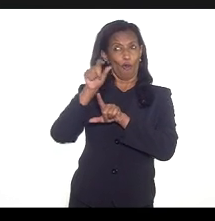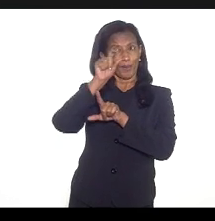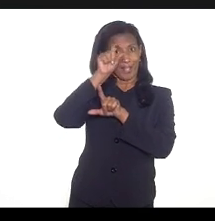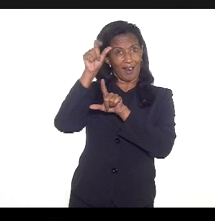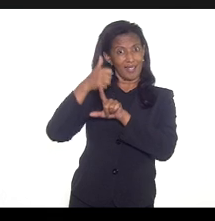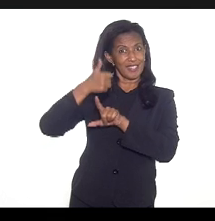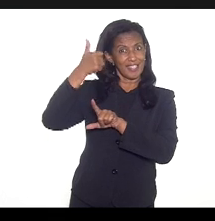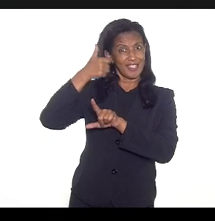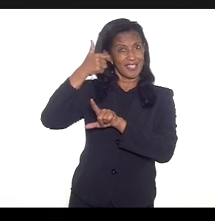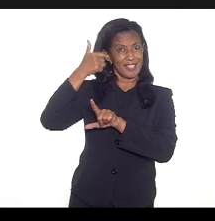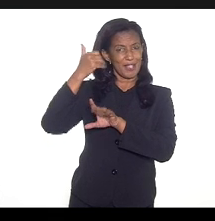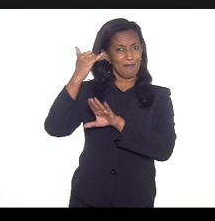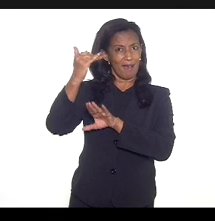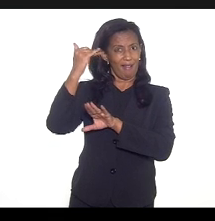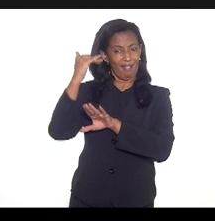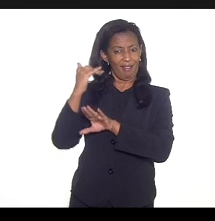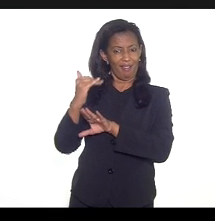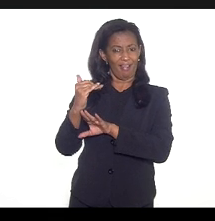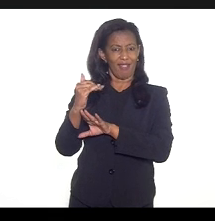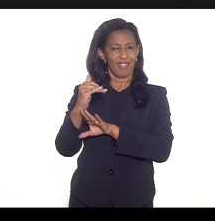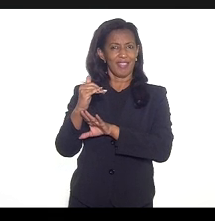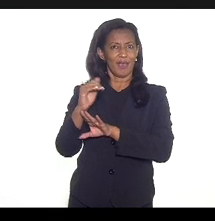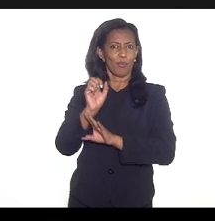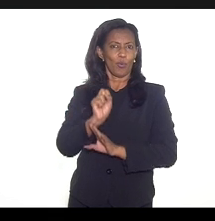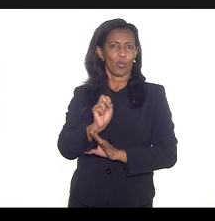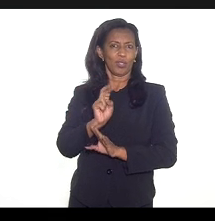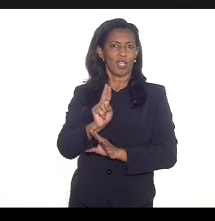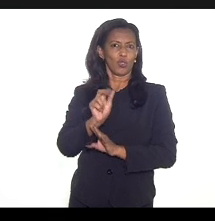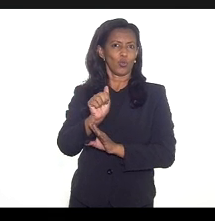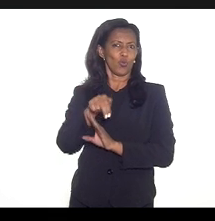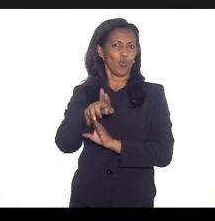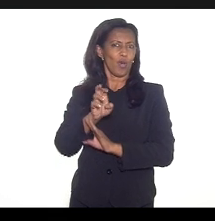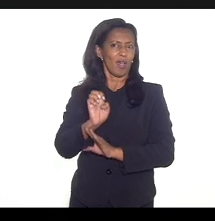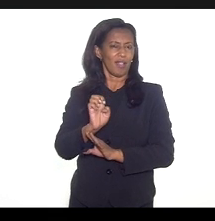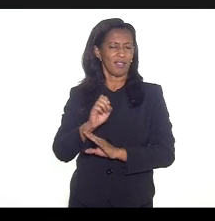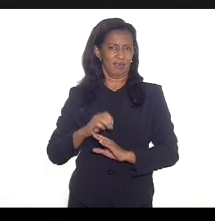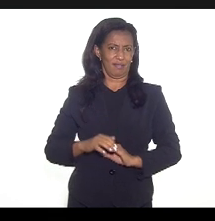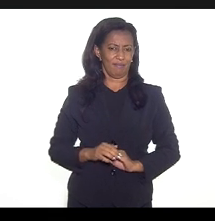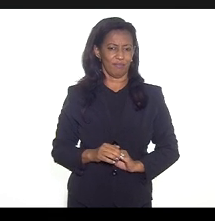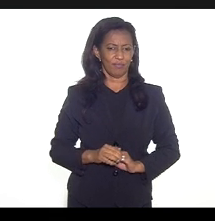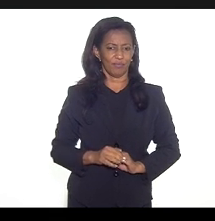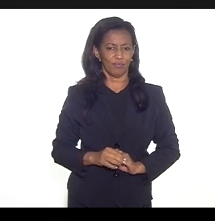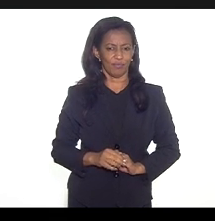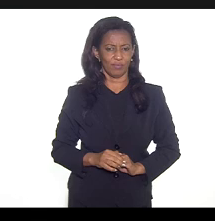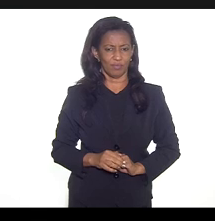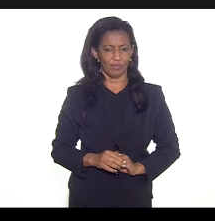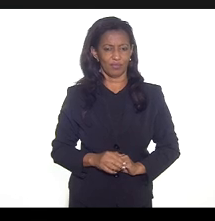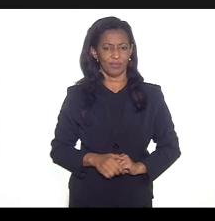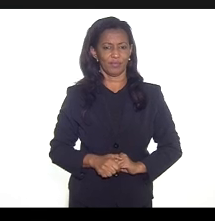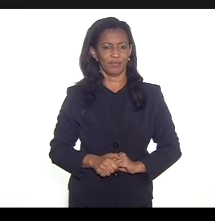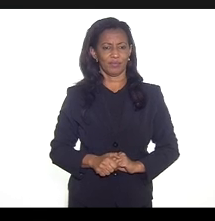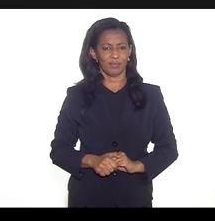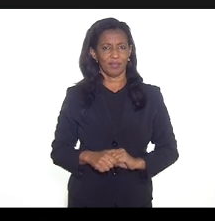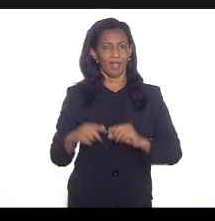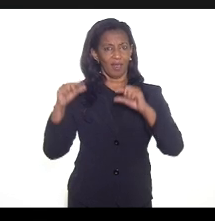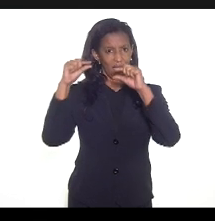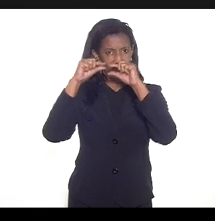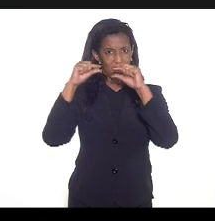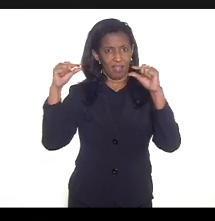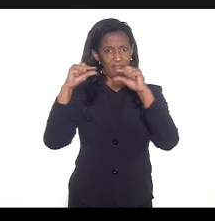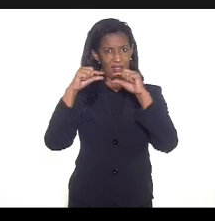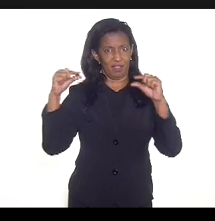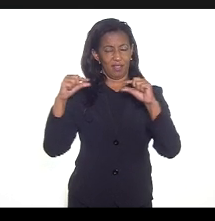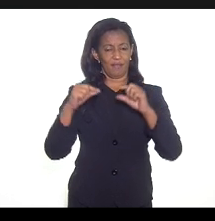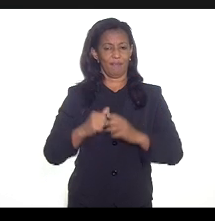falaria após a fala da Suane. Porque então como teve que...